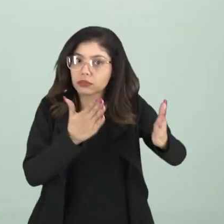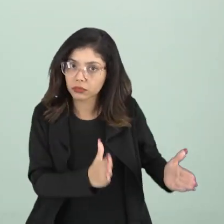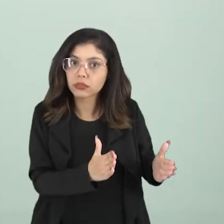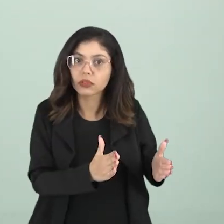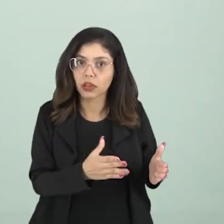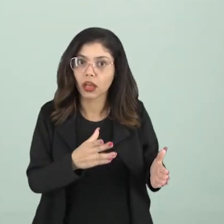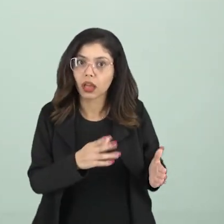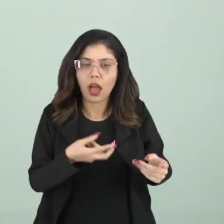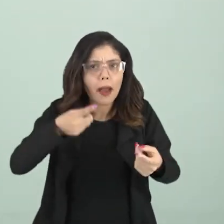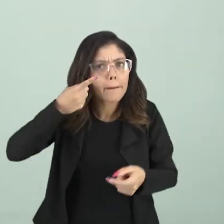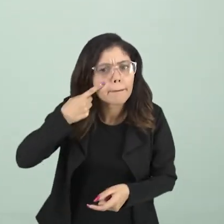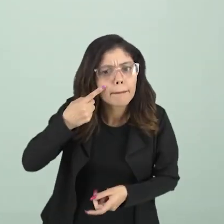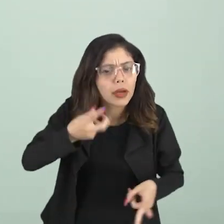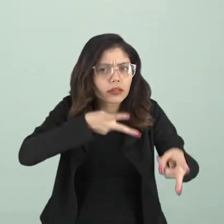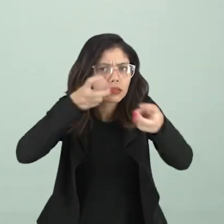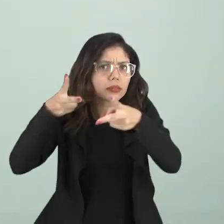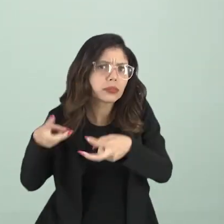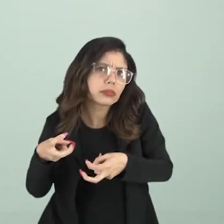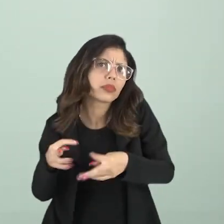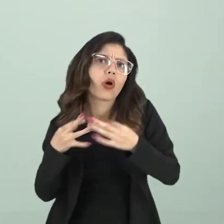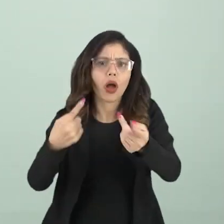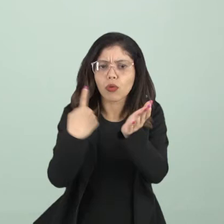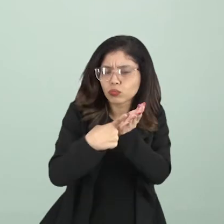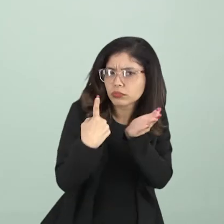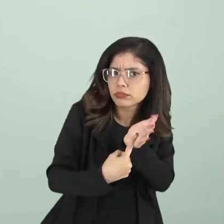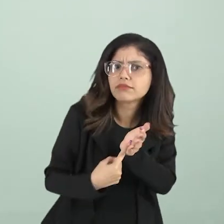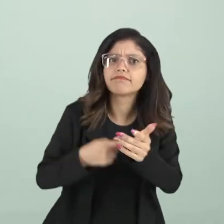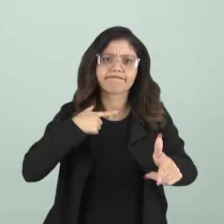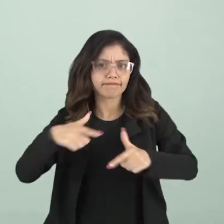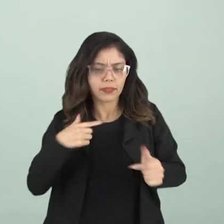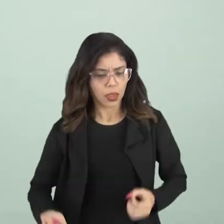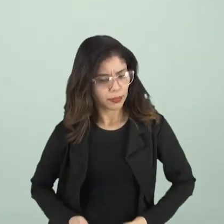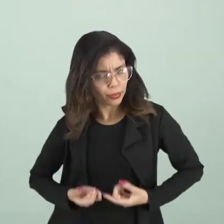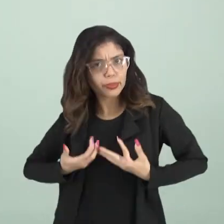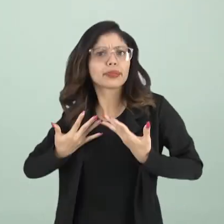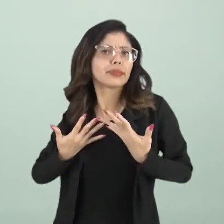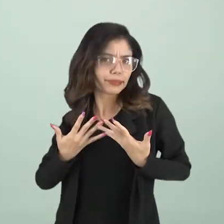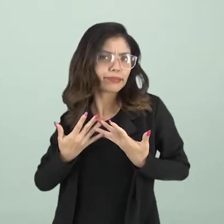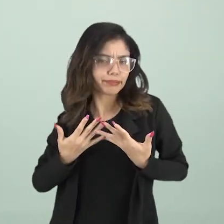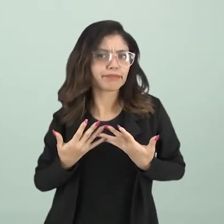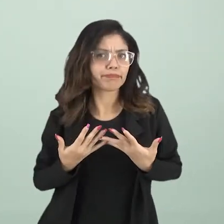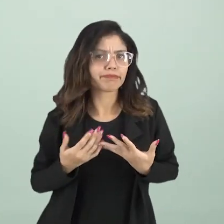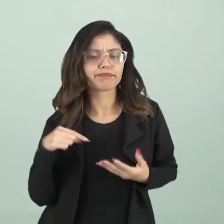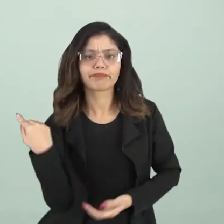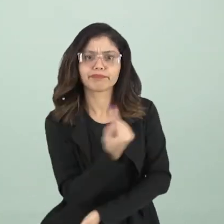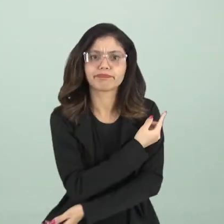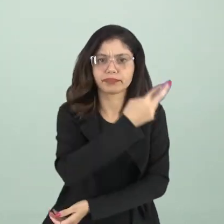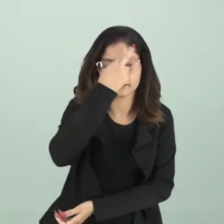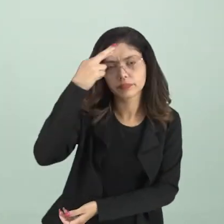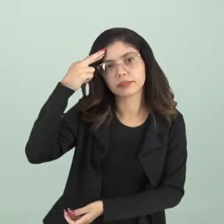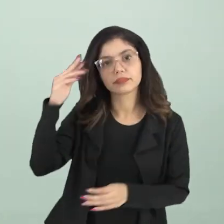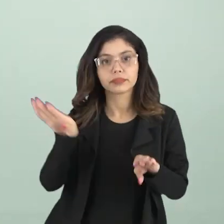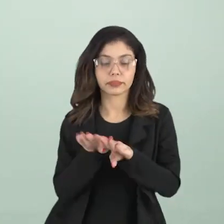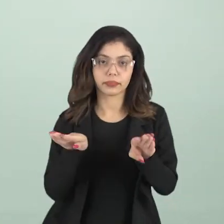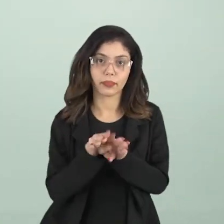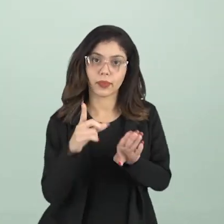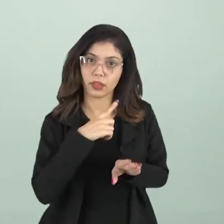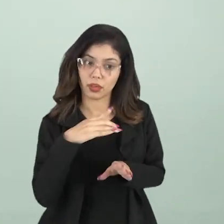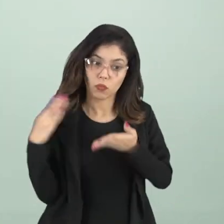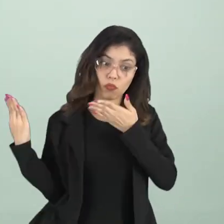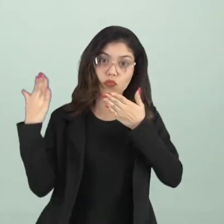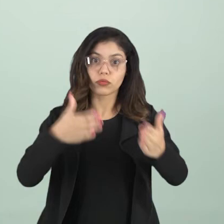momento que nós observamos as condições de trabalho que vigoram em um determinado momento da história, nós também temos